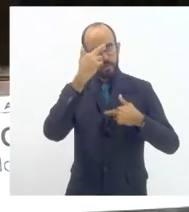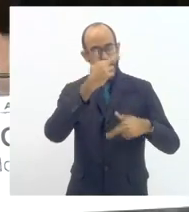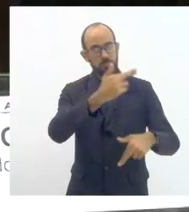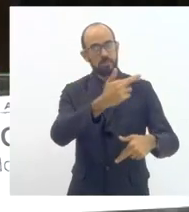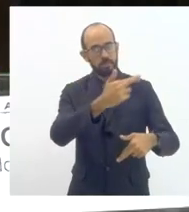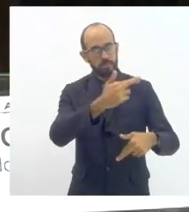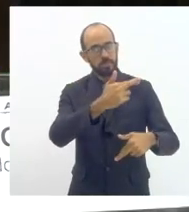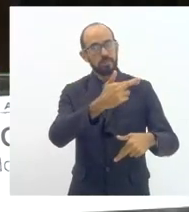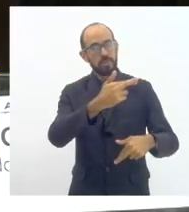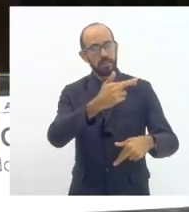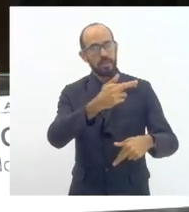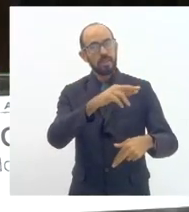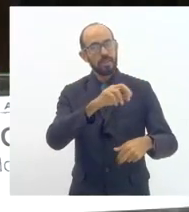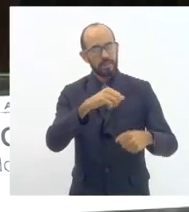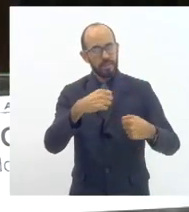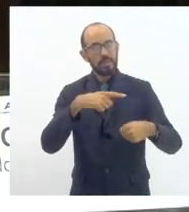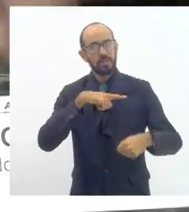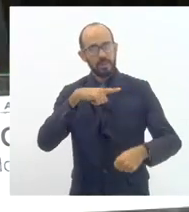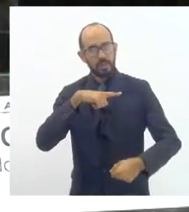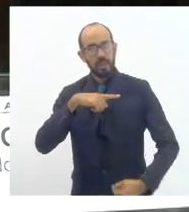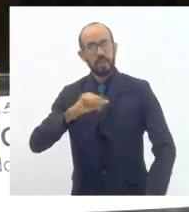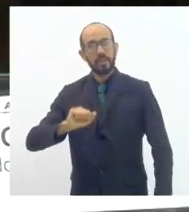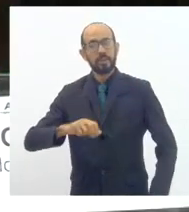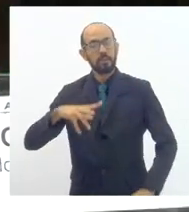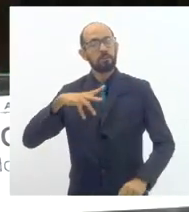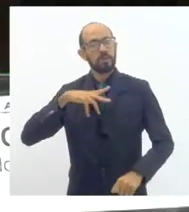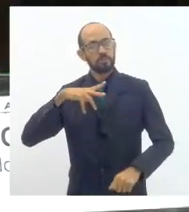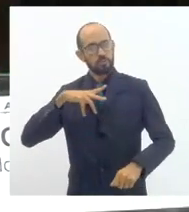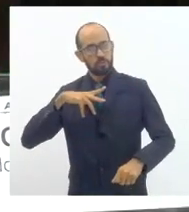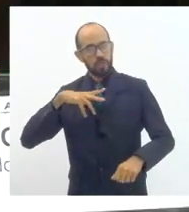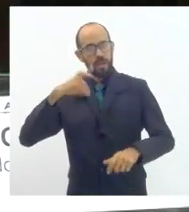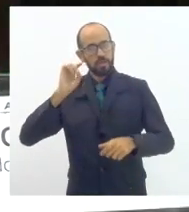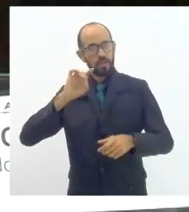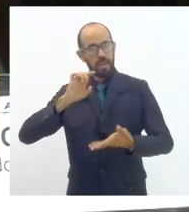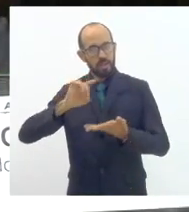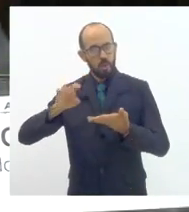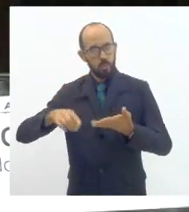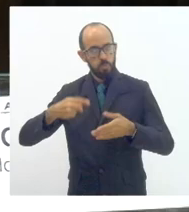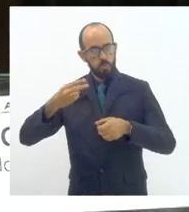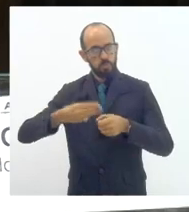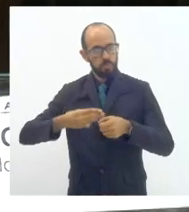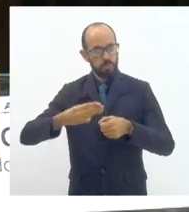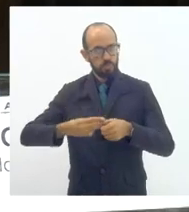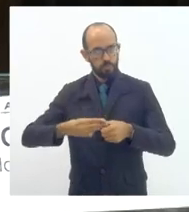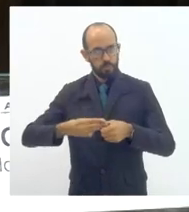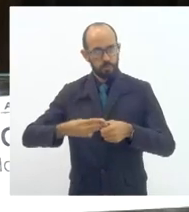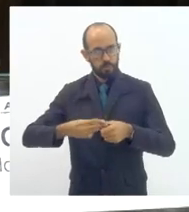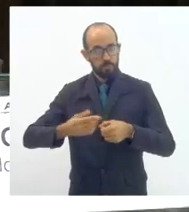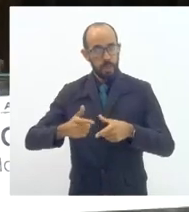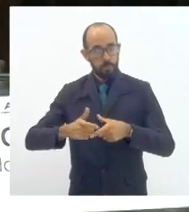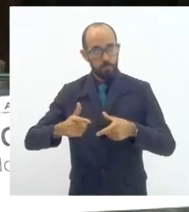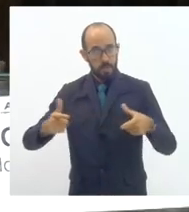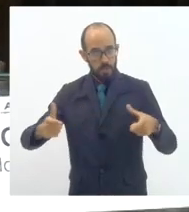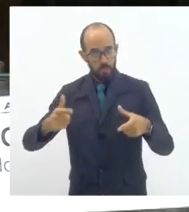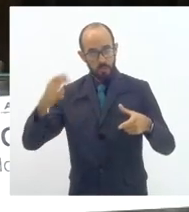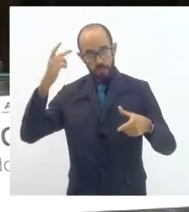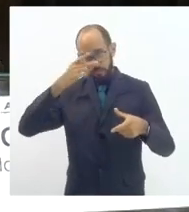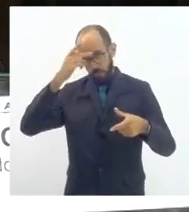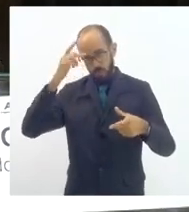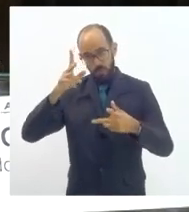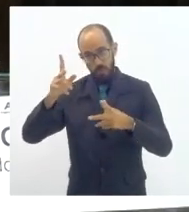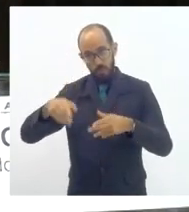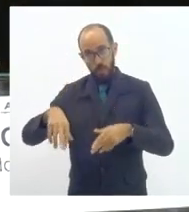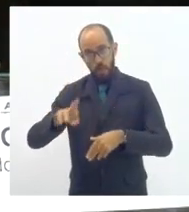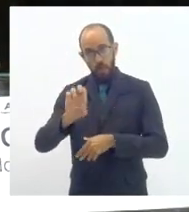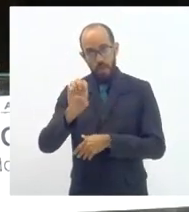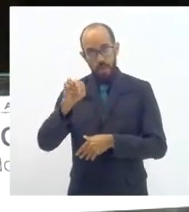suas particularidades. E vou além. Um espaço formado por maioria de pessoas que, assim como o deputado